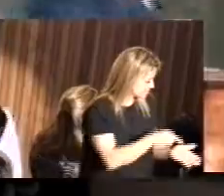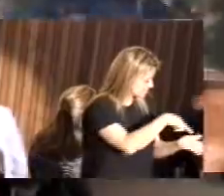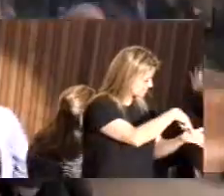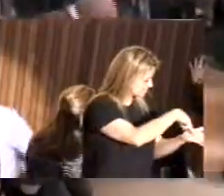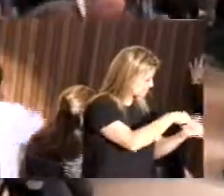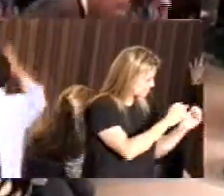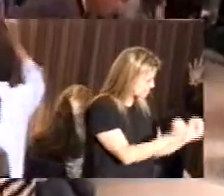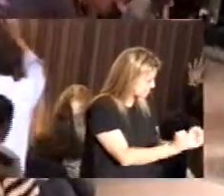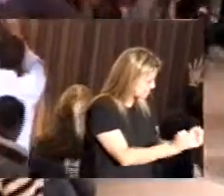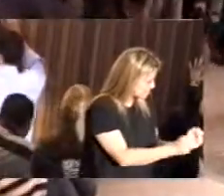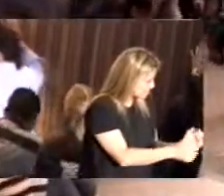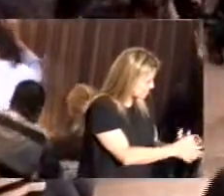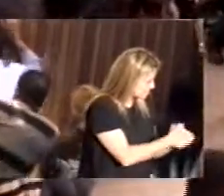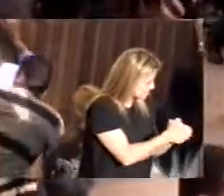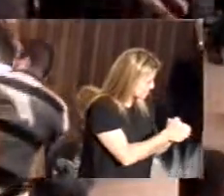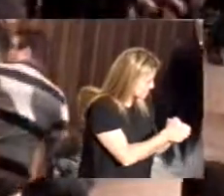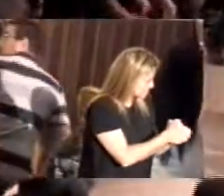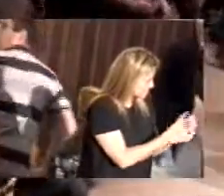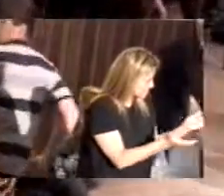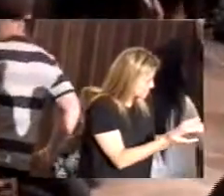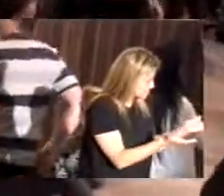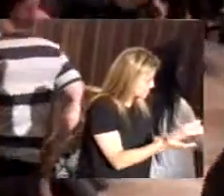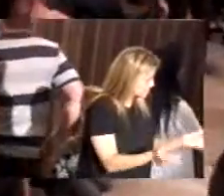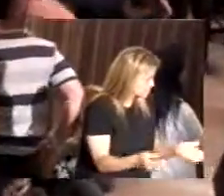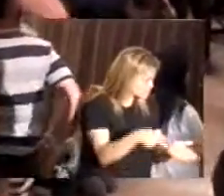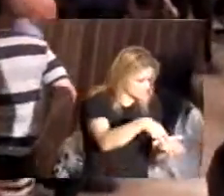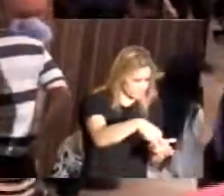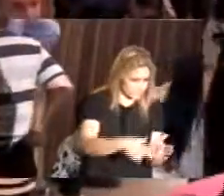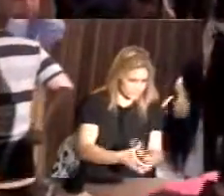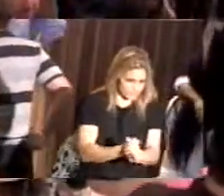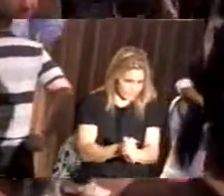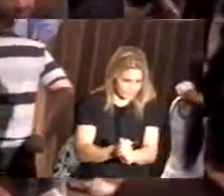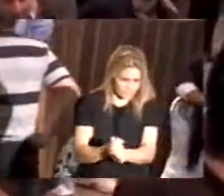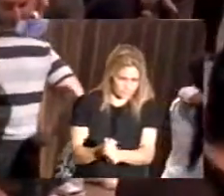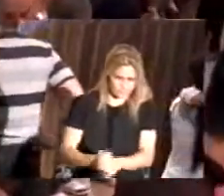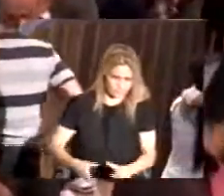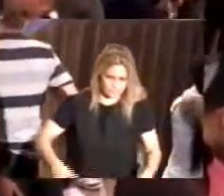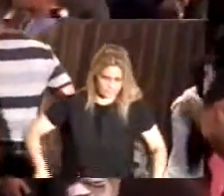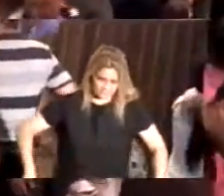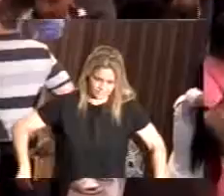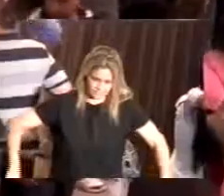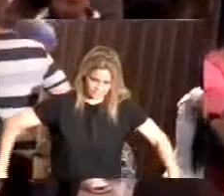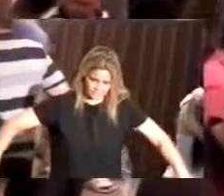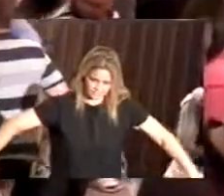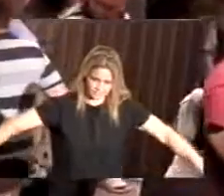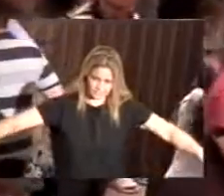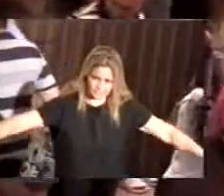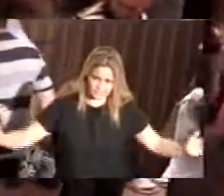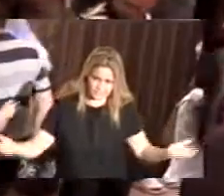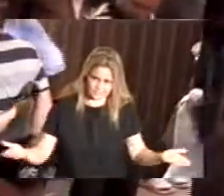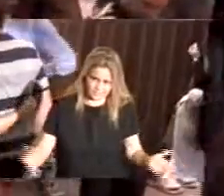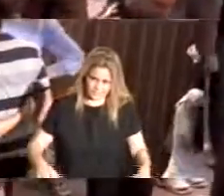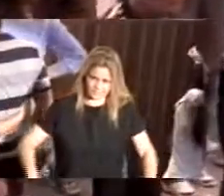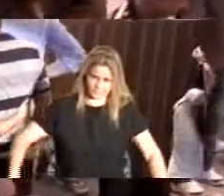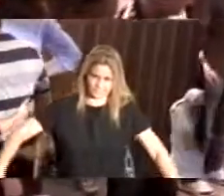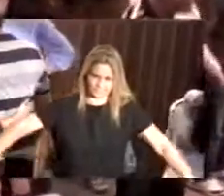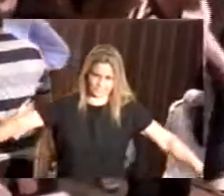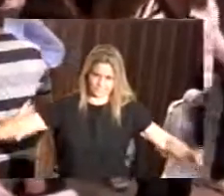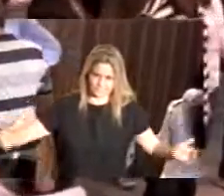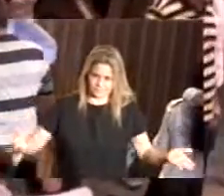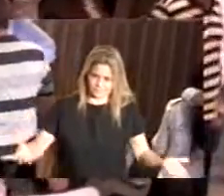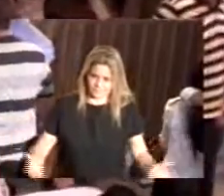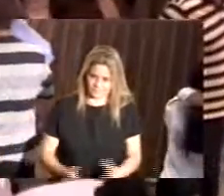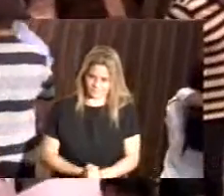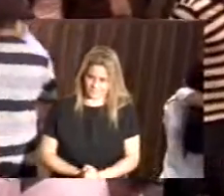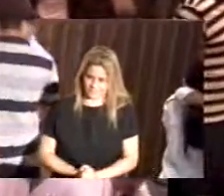para quem está perto de você. Você também fica de pé, dá a mão para quem está perto de você. Estende a tua mão. Quero te convidar